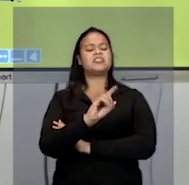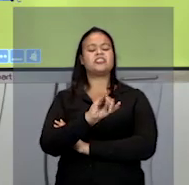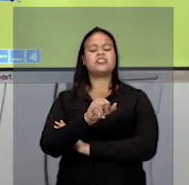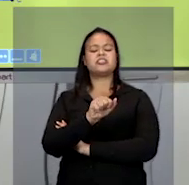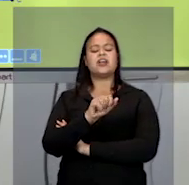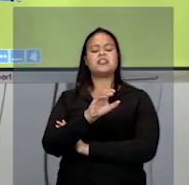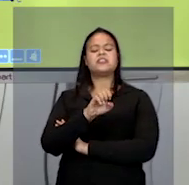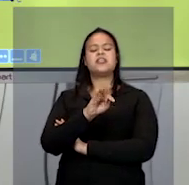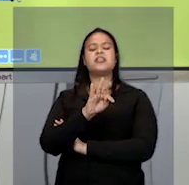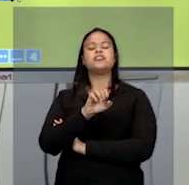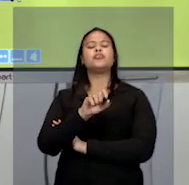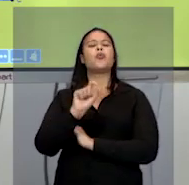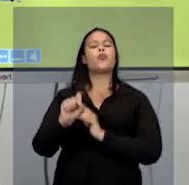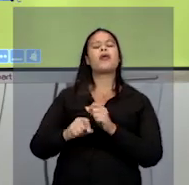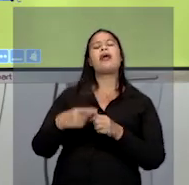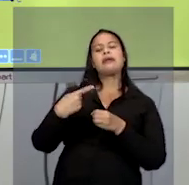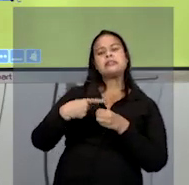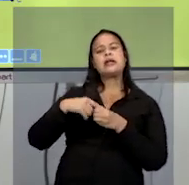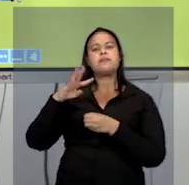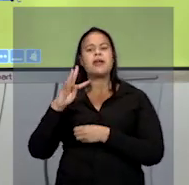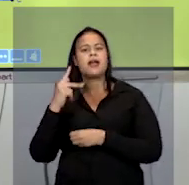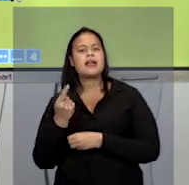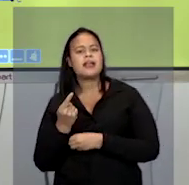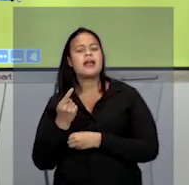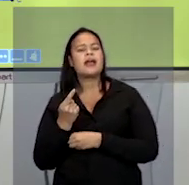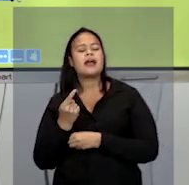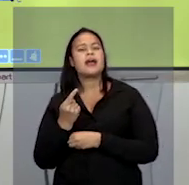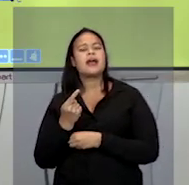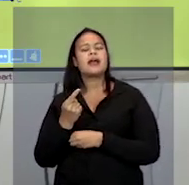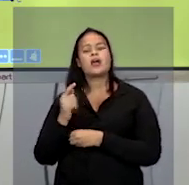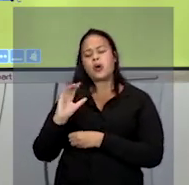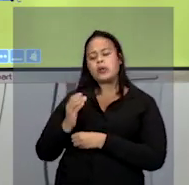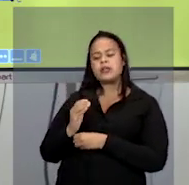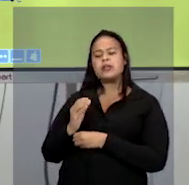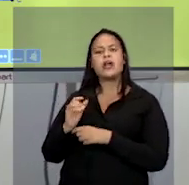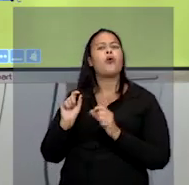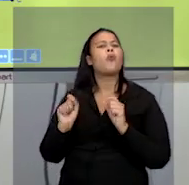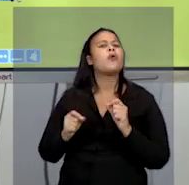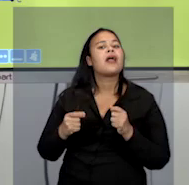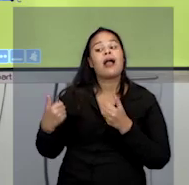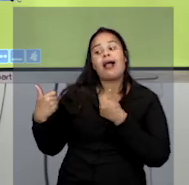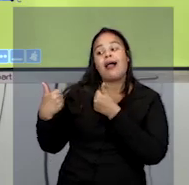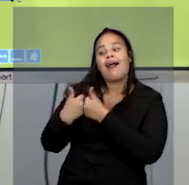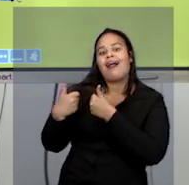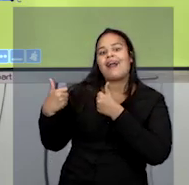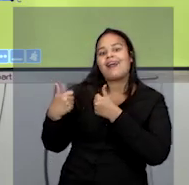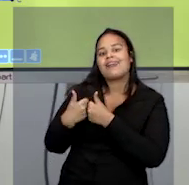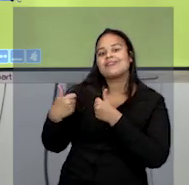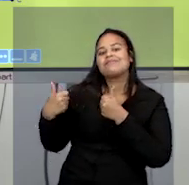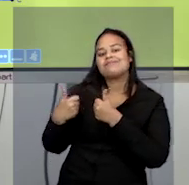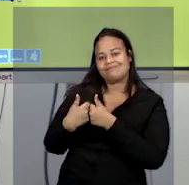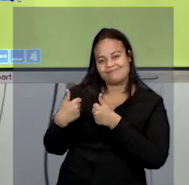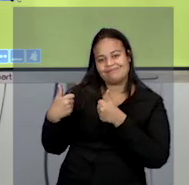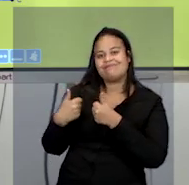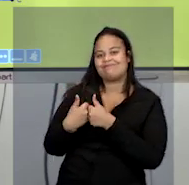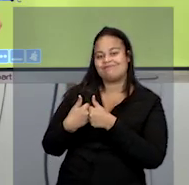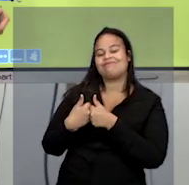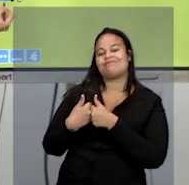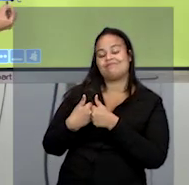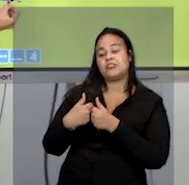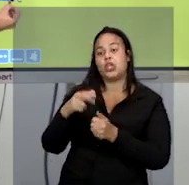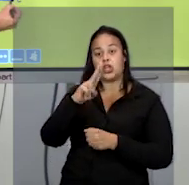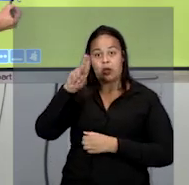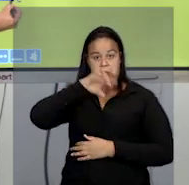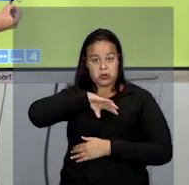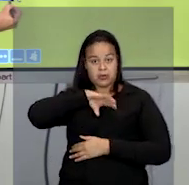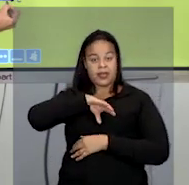na cidade de Belo Horizonte, adjacente à cidade de Contagem, por exemplo. O que é adjacente? É as que estão próximas, né? Estão ali cercando